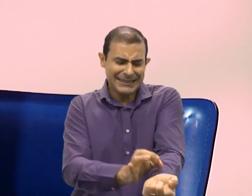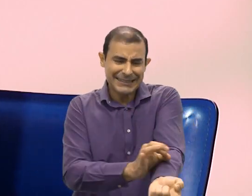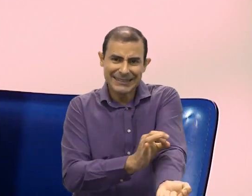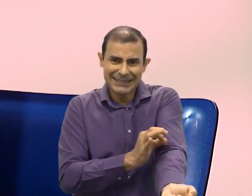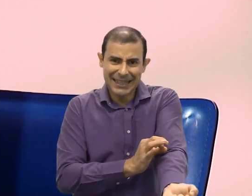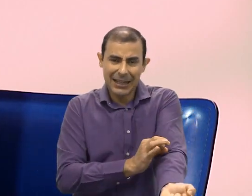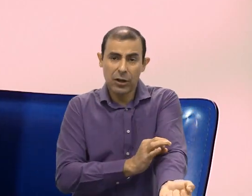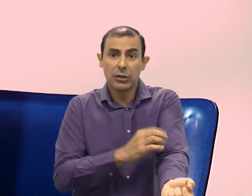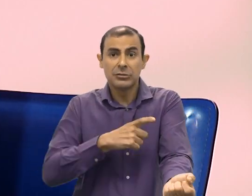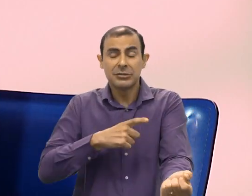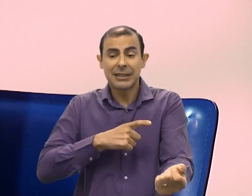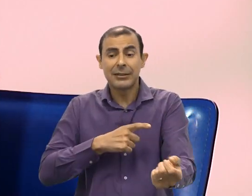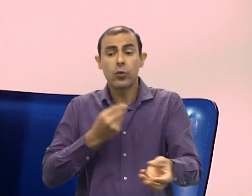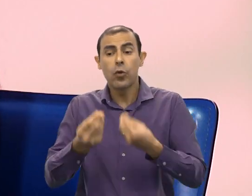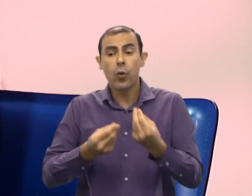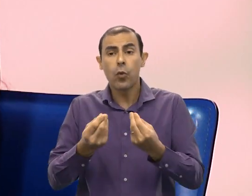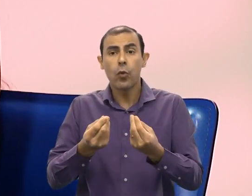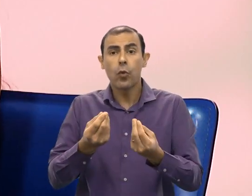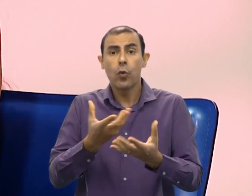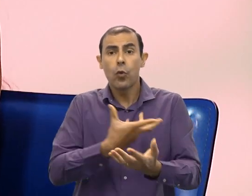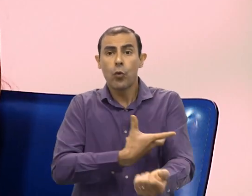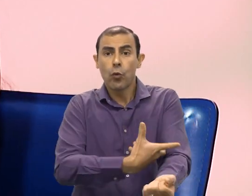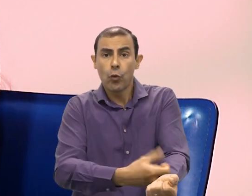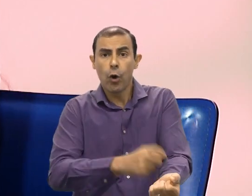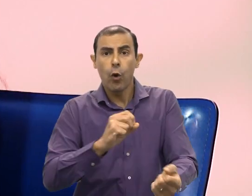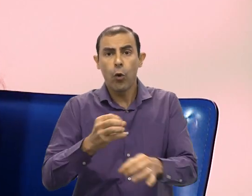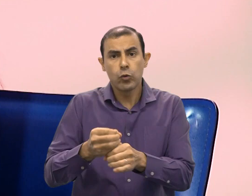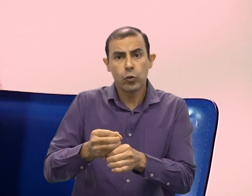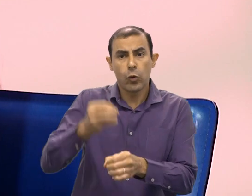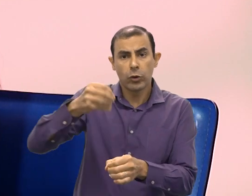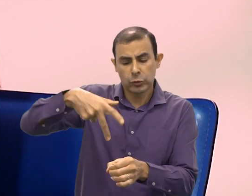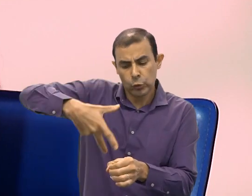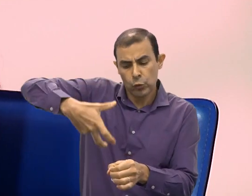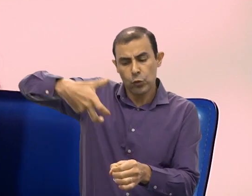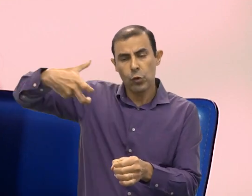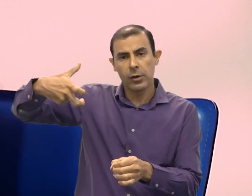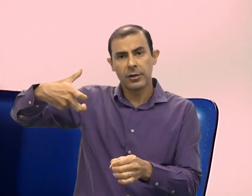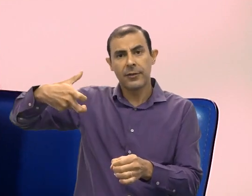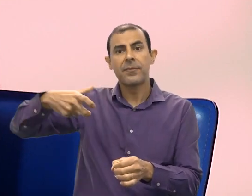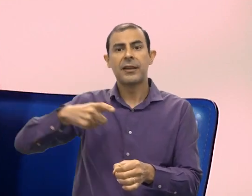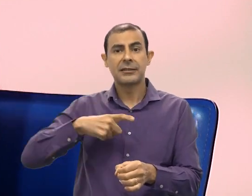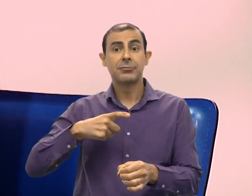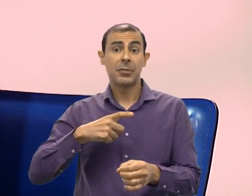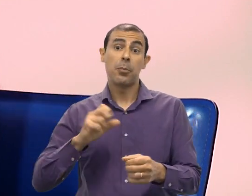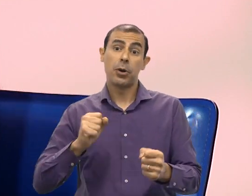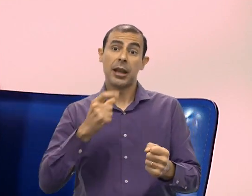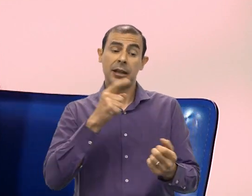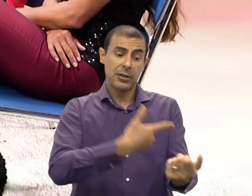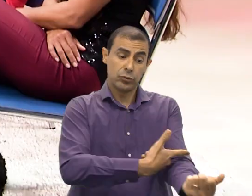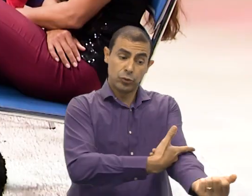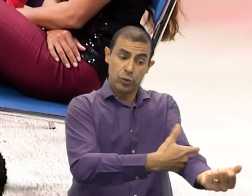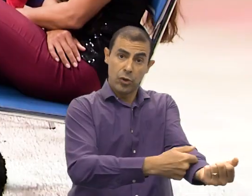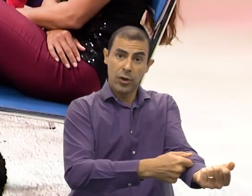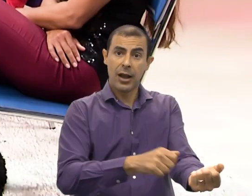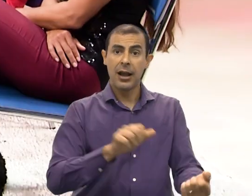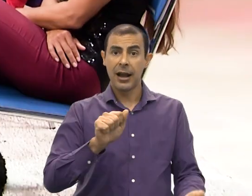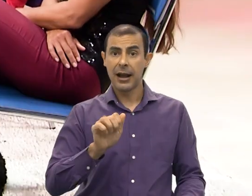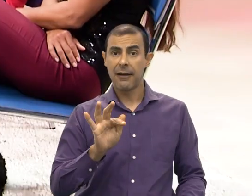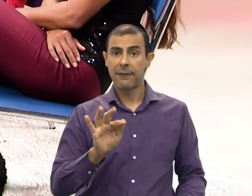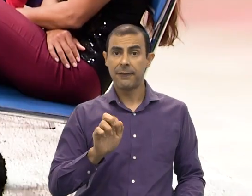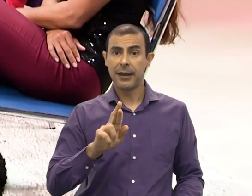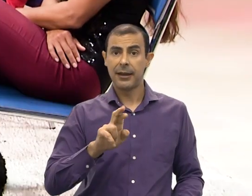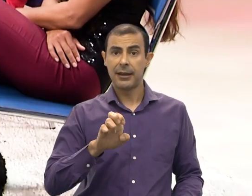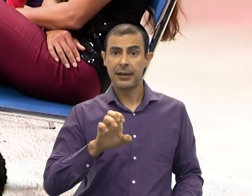como você tira. Se tira diretamente do osso da bacia ou se tira num processo de filtração que nós chamamos por aférese. Então